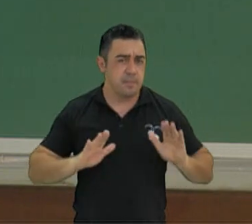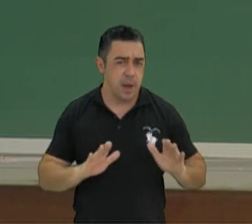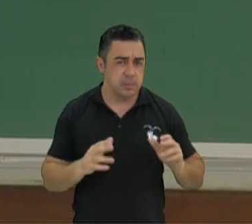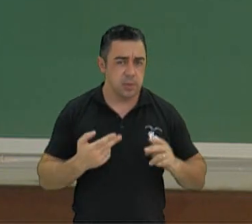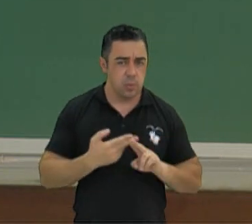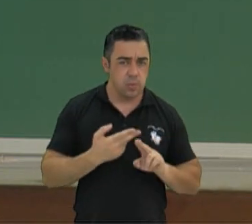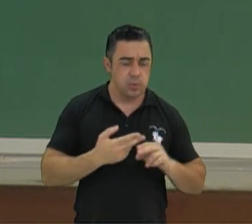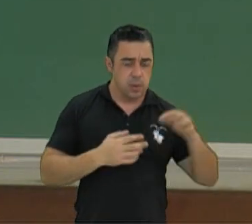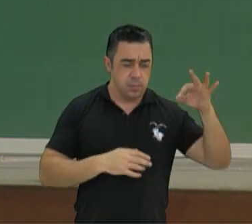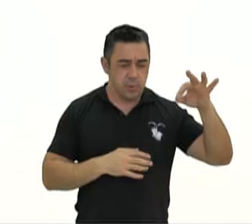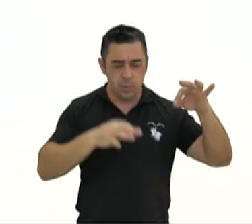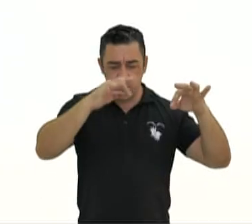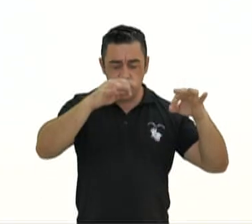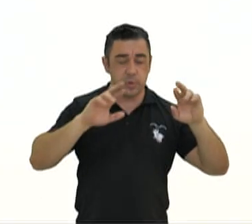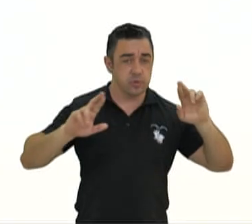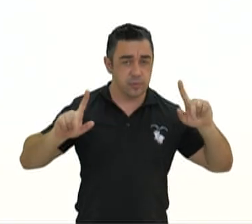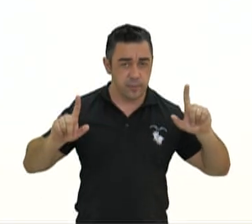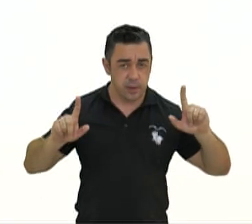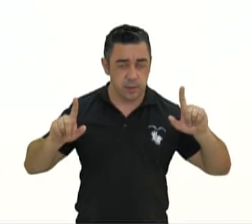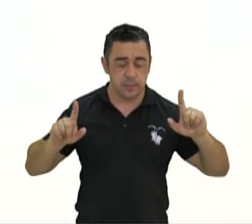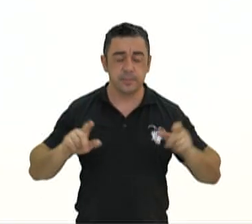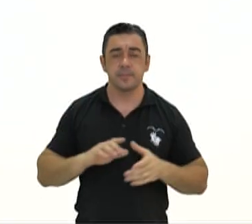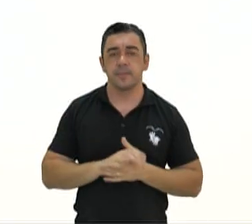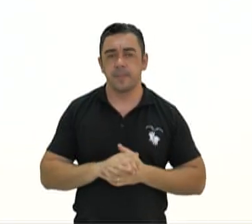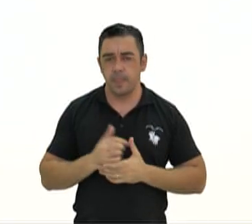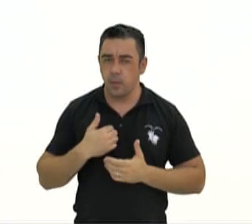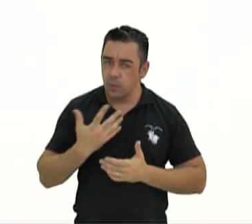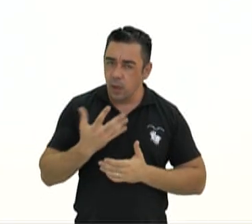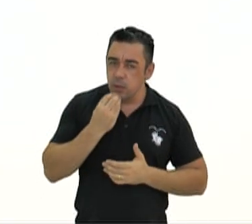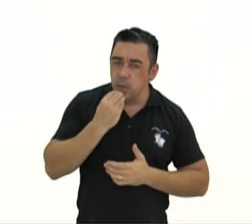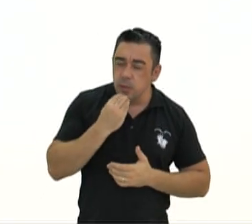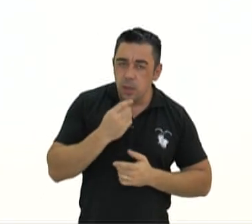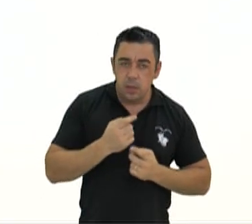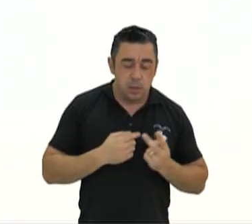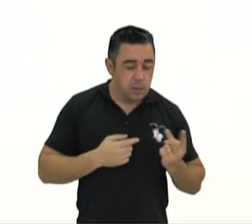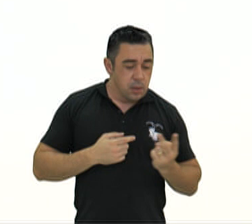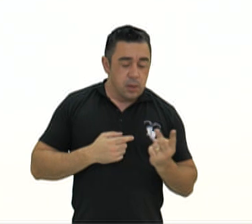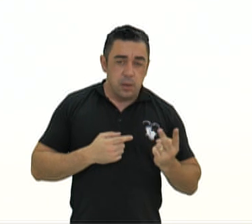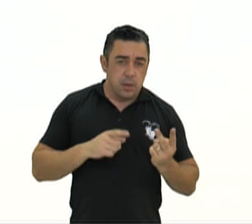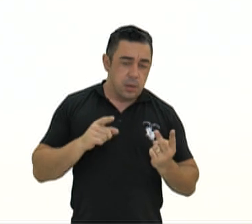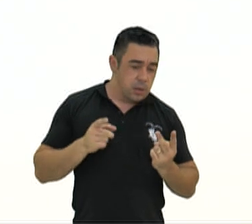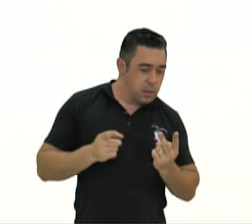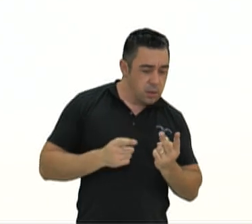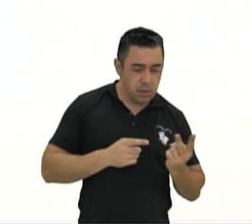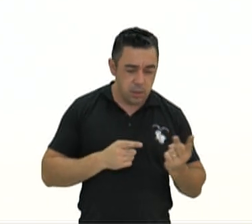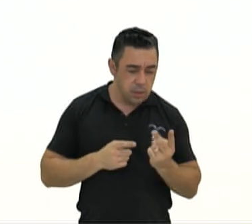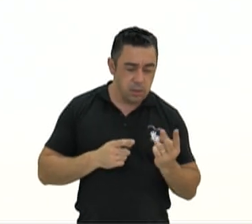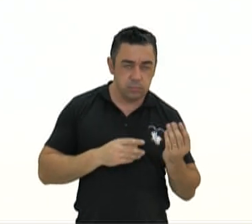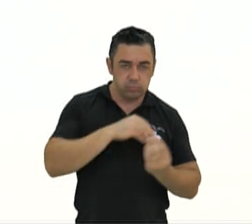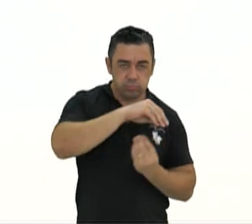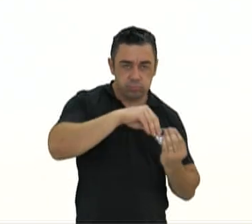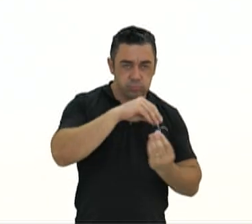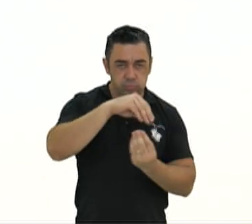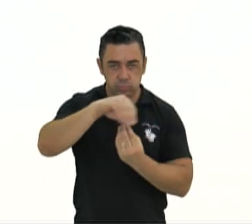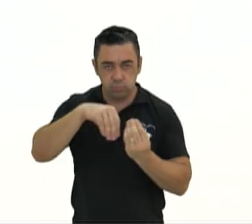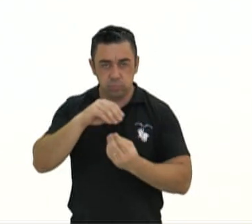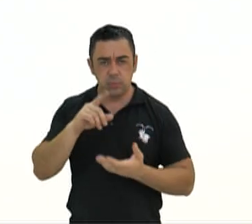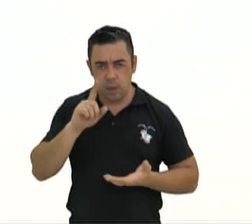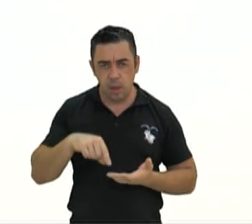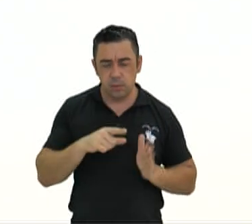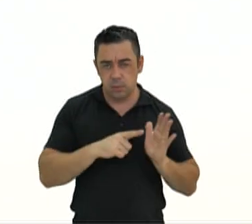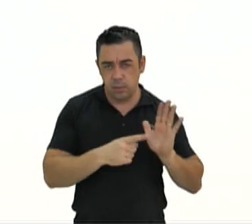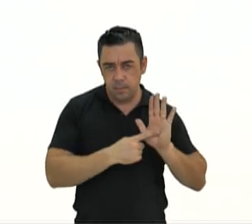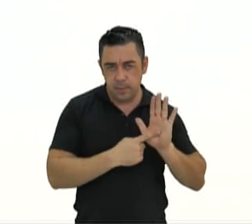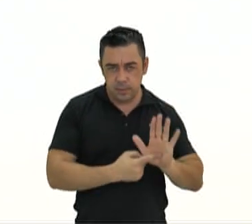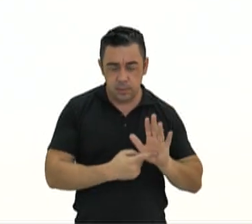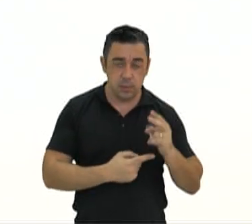2 procedimentos diferentes para isso. E eu quero testar se as minhas soluções, se elas